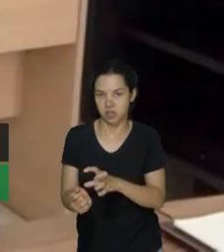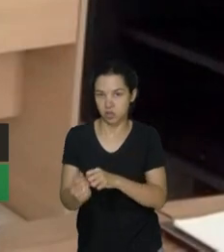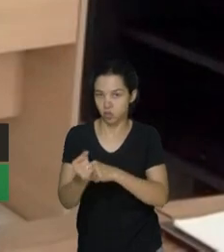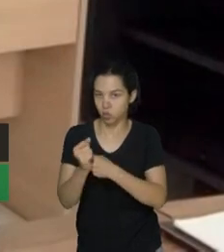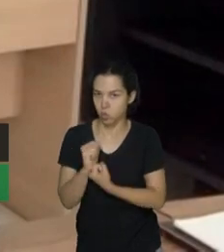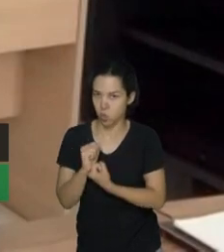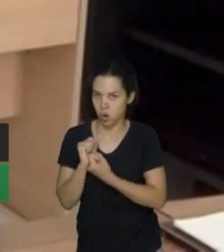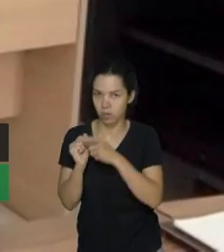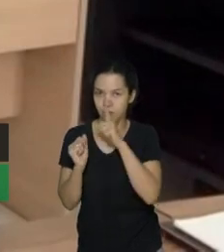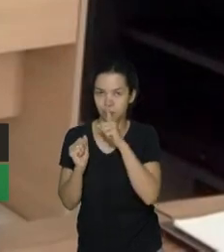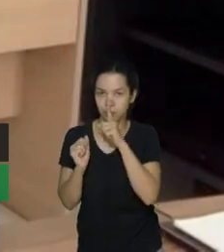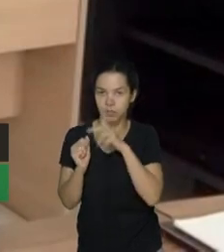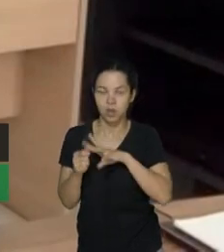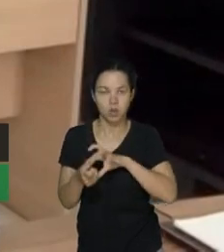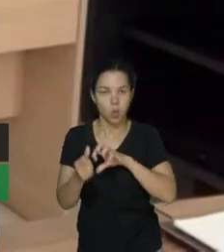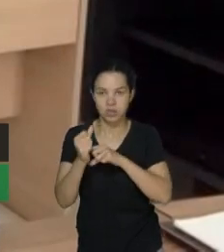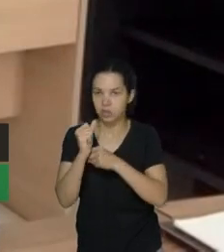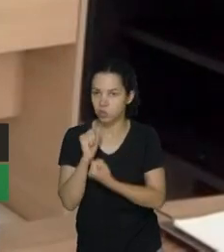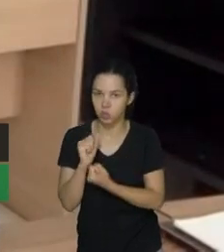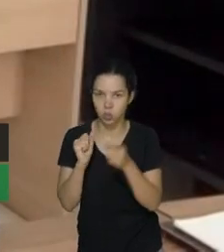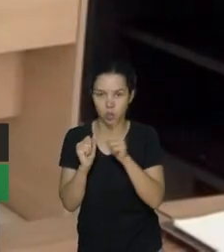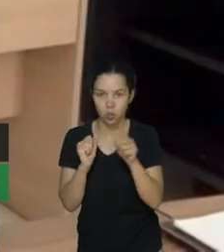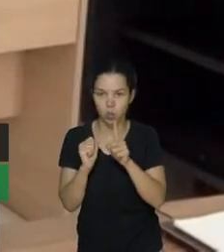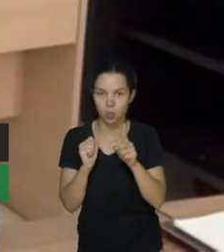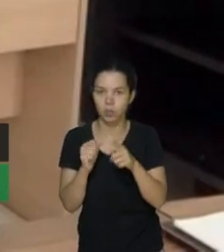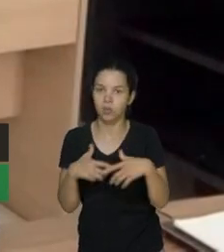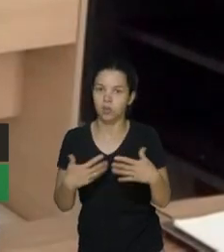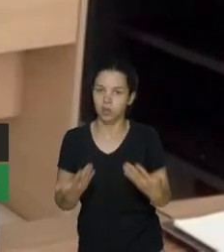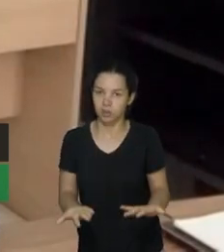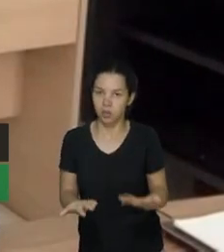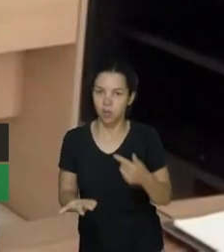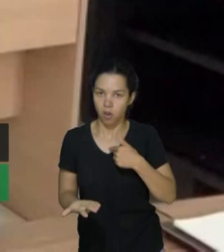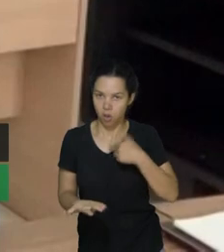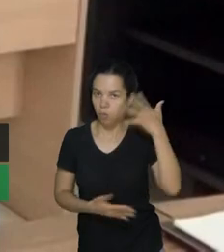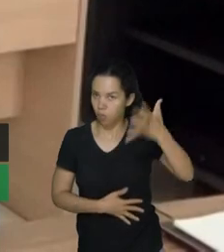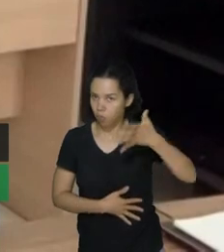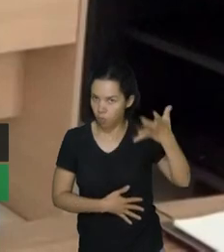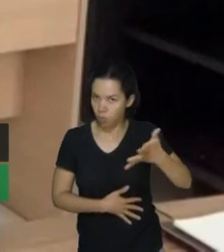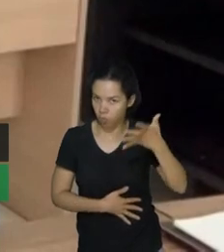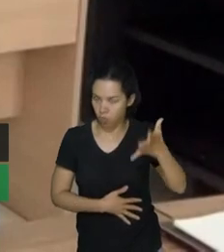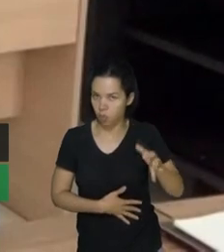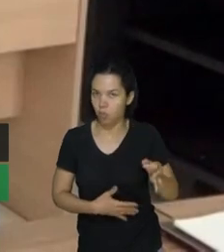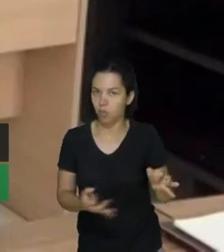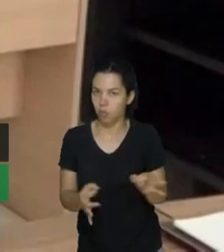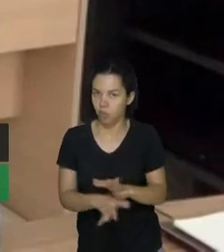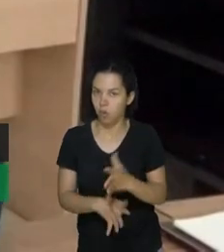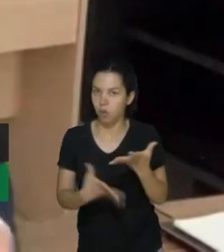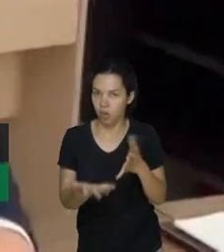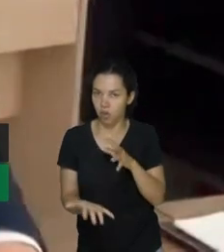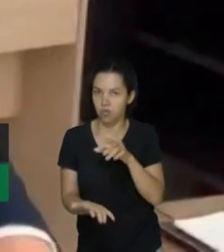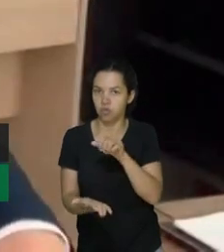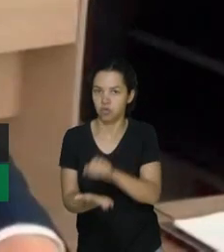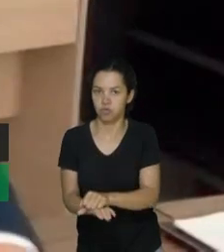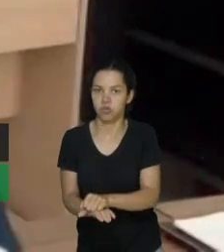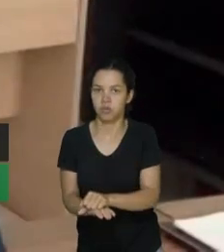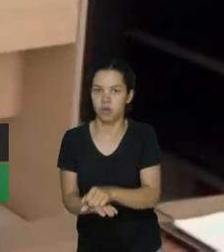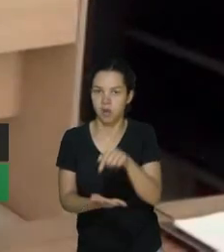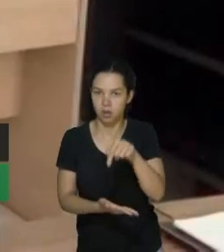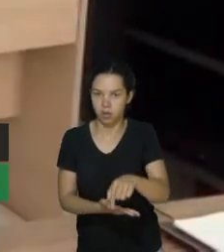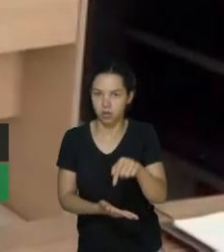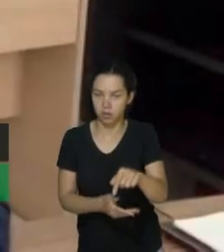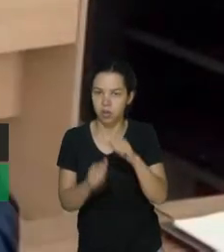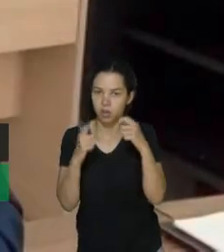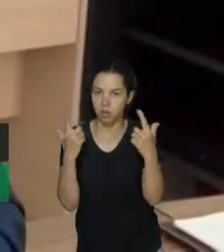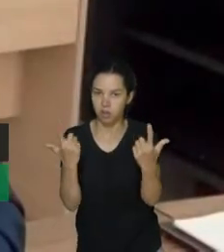censura. Feito esta minha fala, que eu quero que fique registrado nos anais